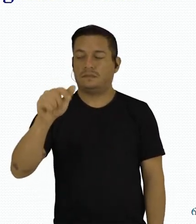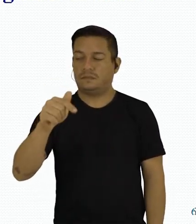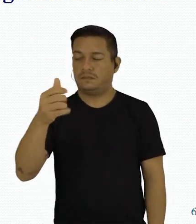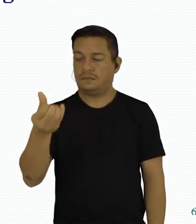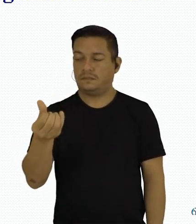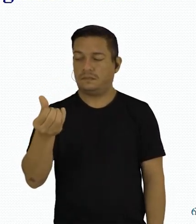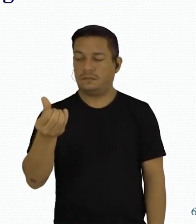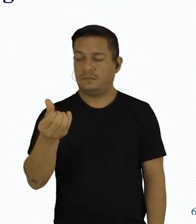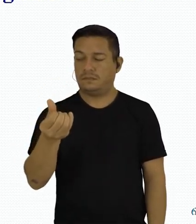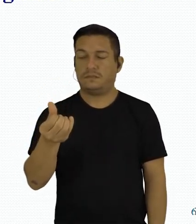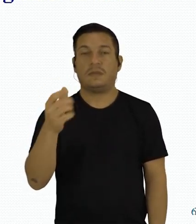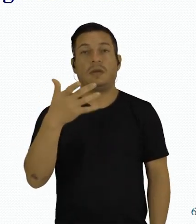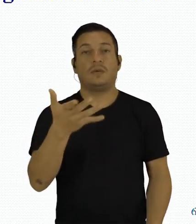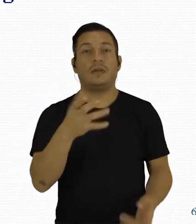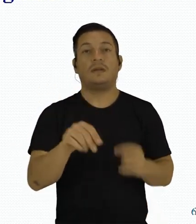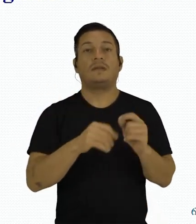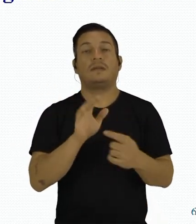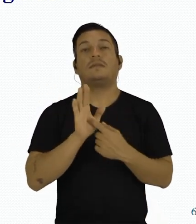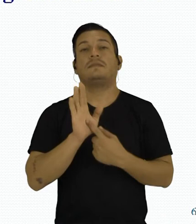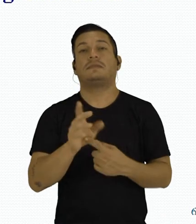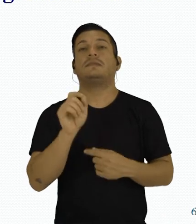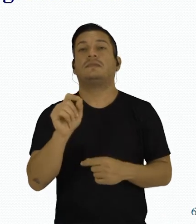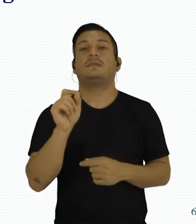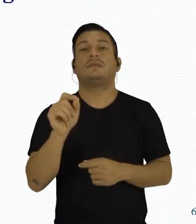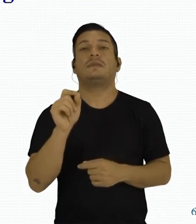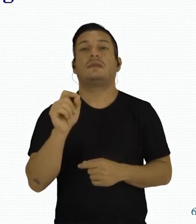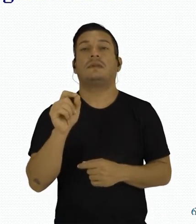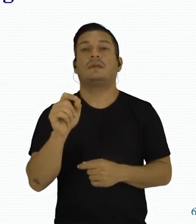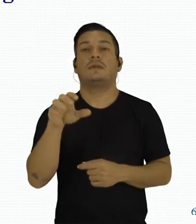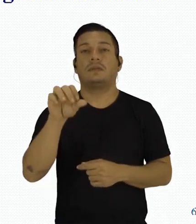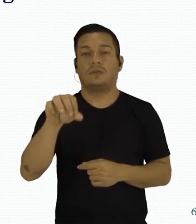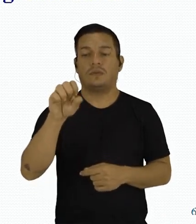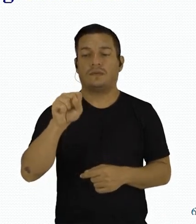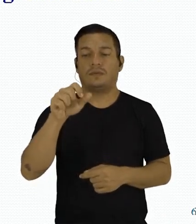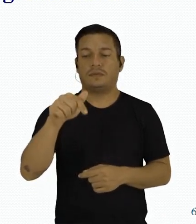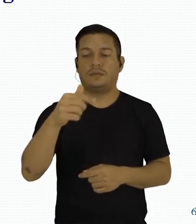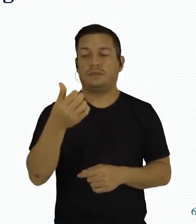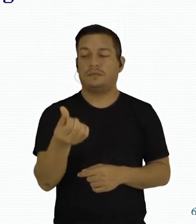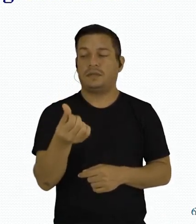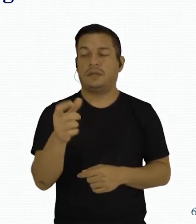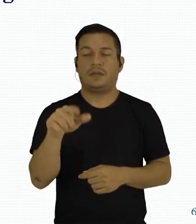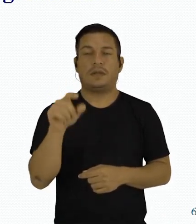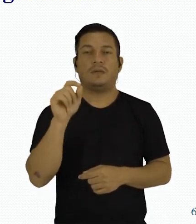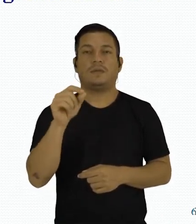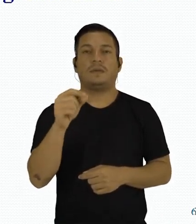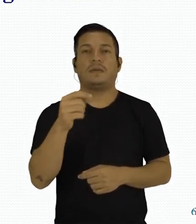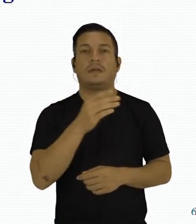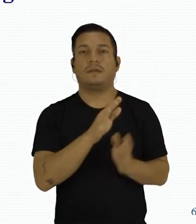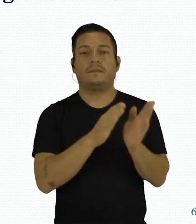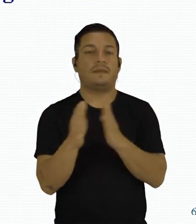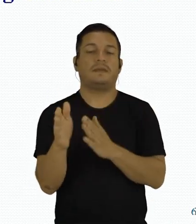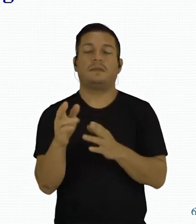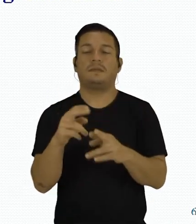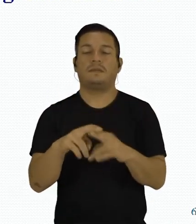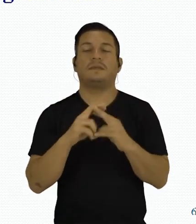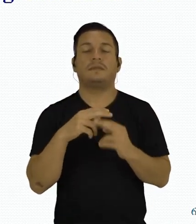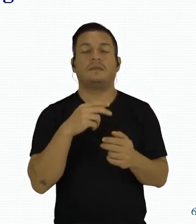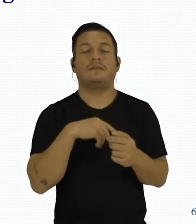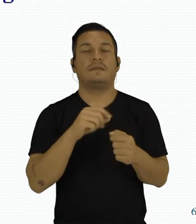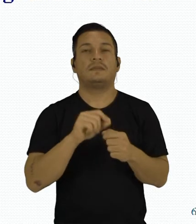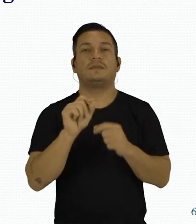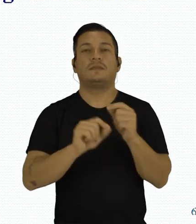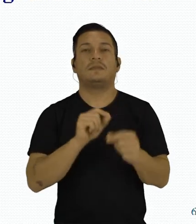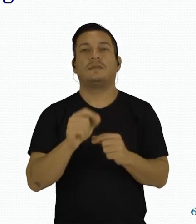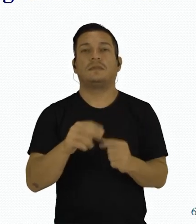6,9876 reticências. Eu quero aí explicitar que 9876 é o nosso período. Então, para isso, o que eu faço?